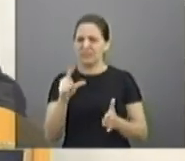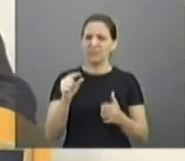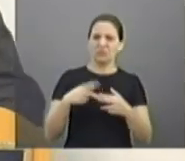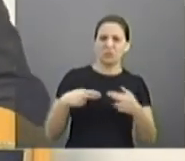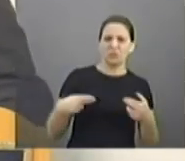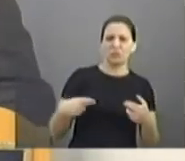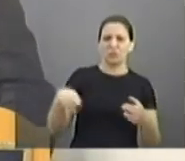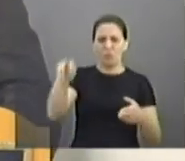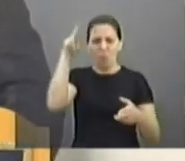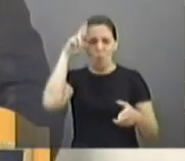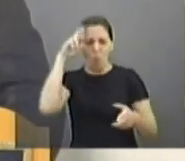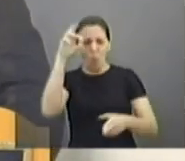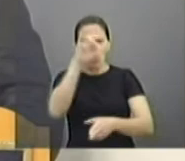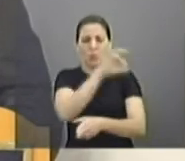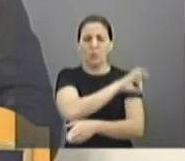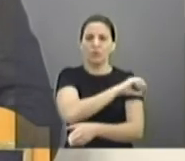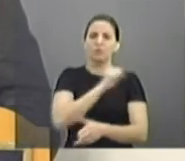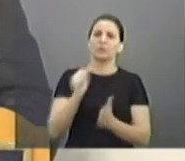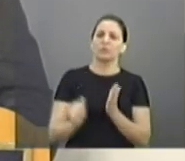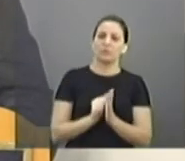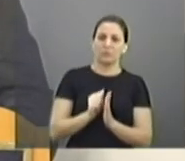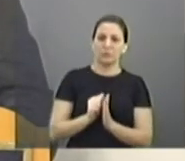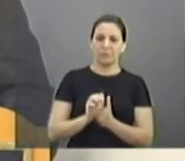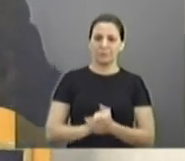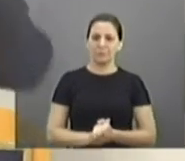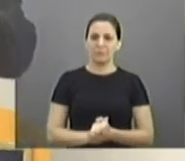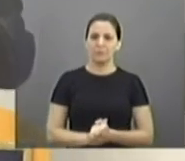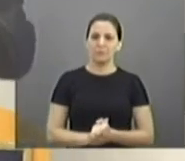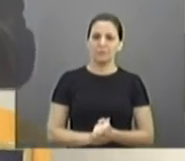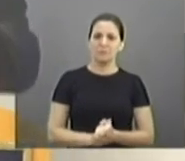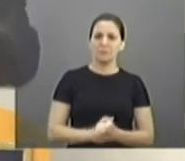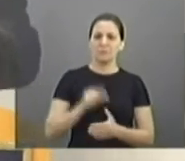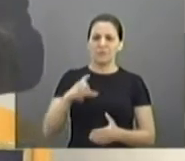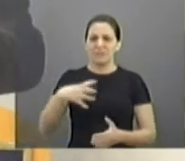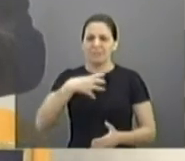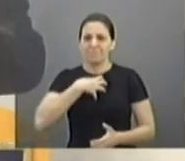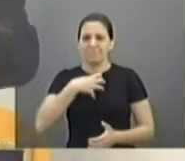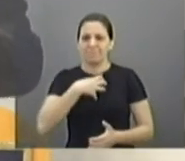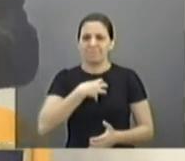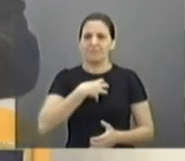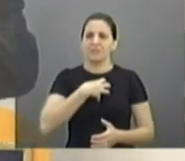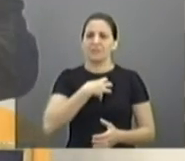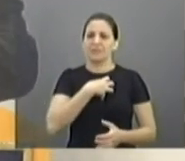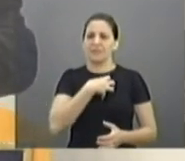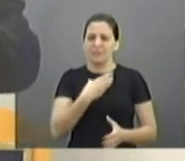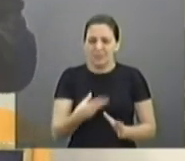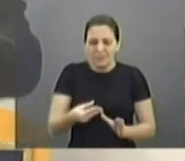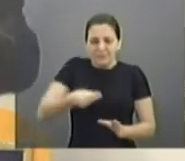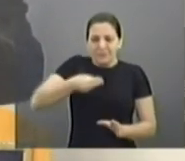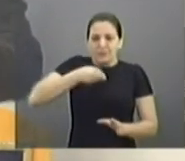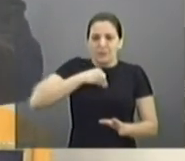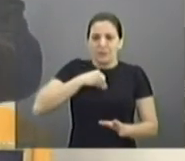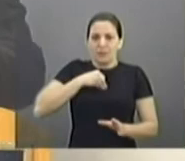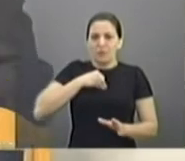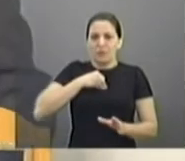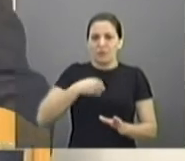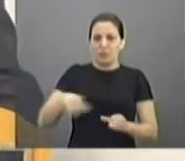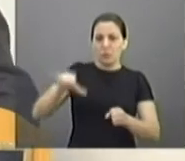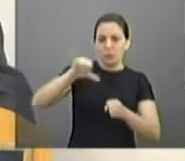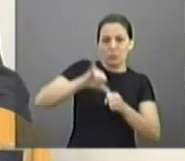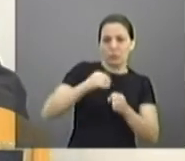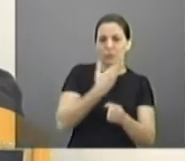literalmente é dono da Prefeitura Municipal de Araraquara. Esse sentimento que está embutido no núcleo do